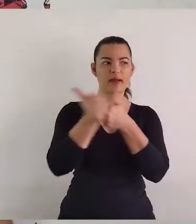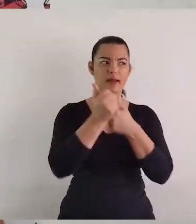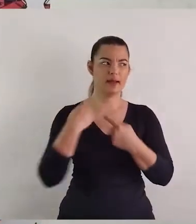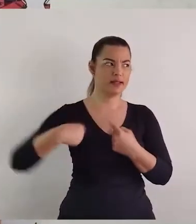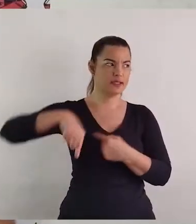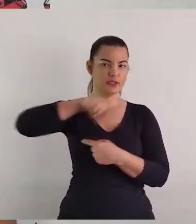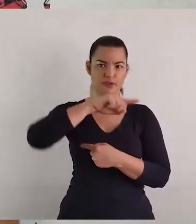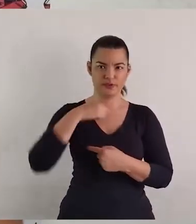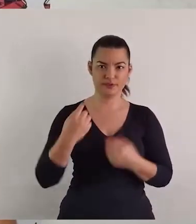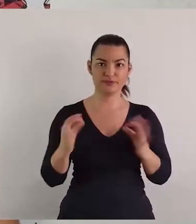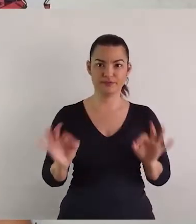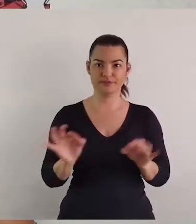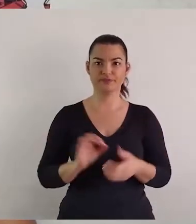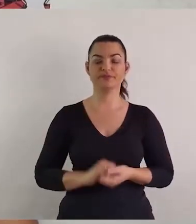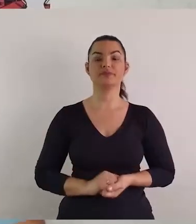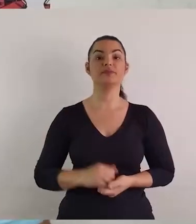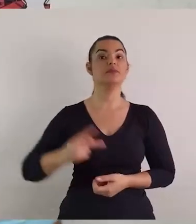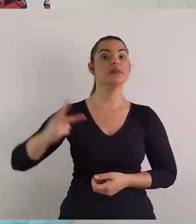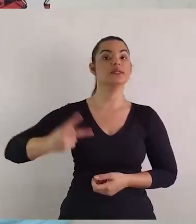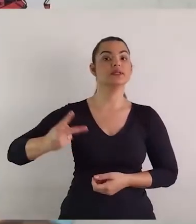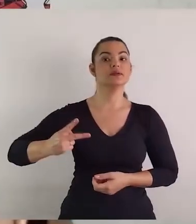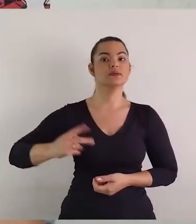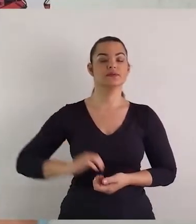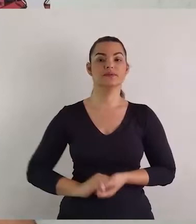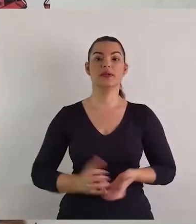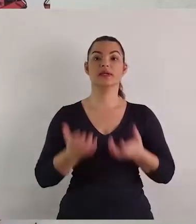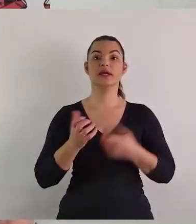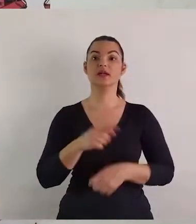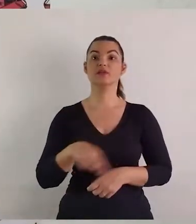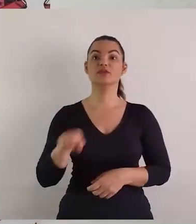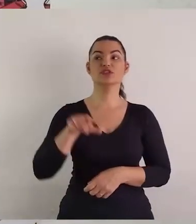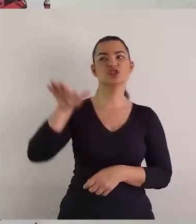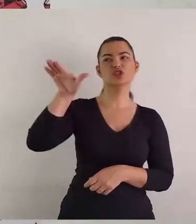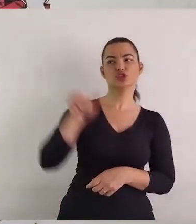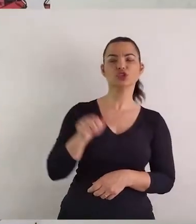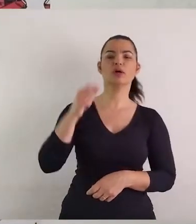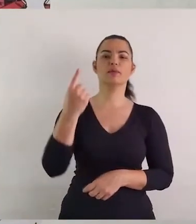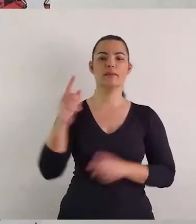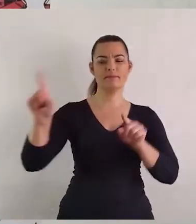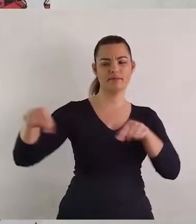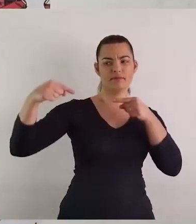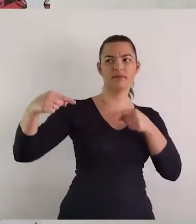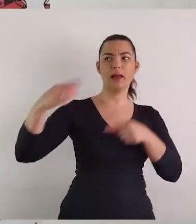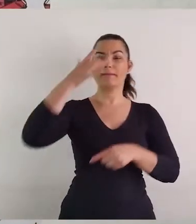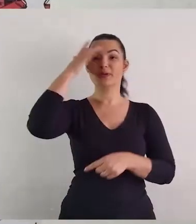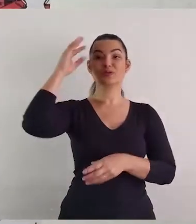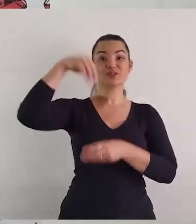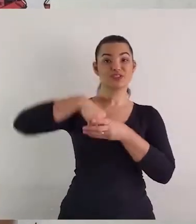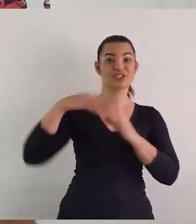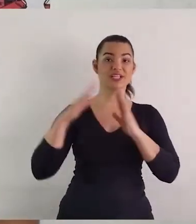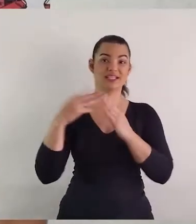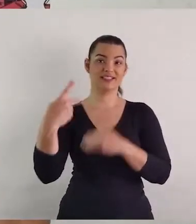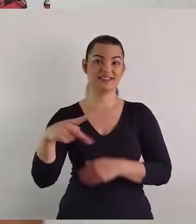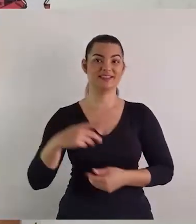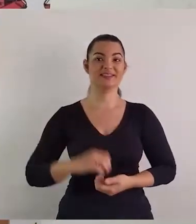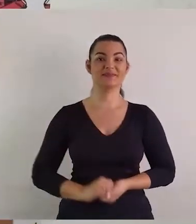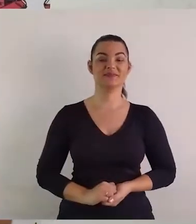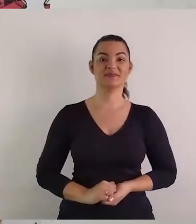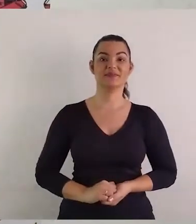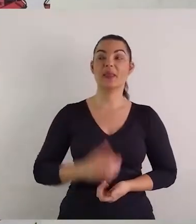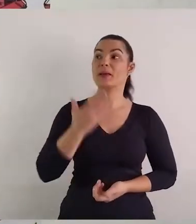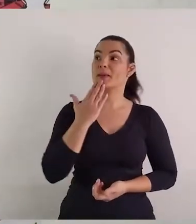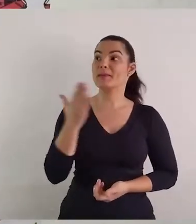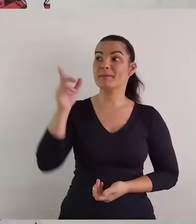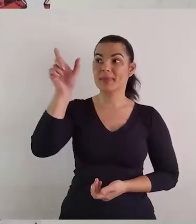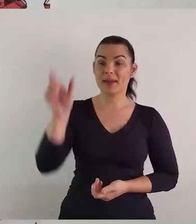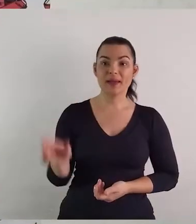parte. A segunda parte, eu quero que vocês desafiem alguém que está aí na sua casa. Você vai